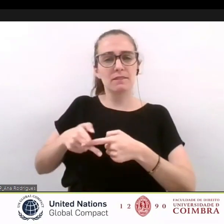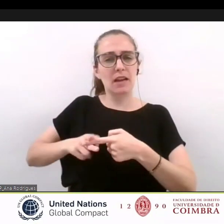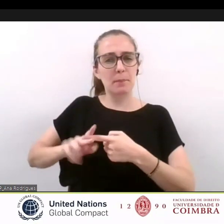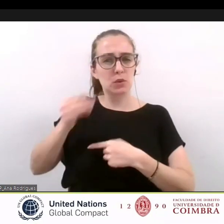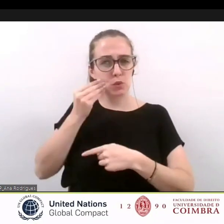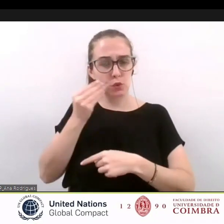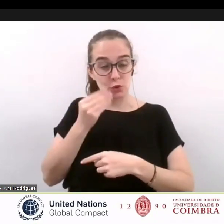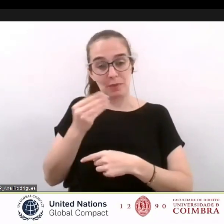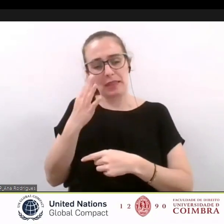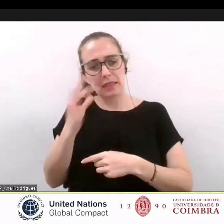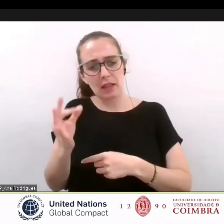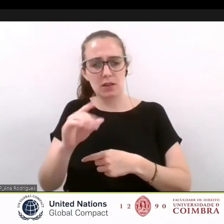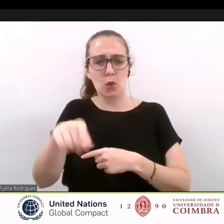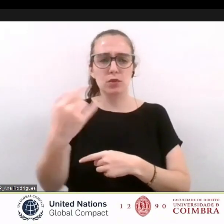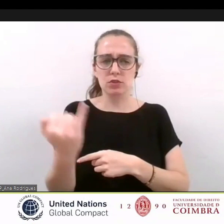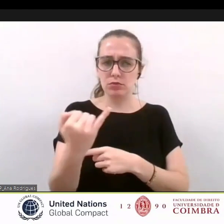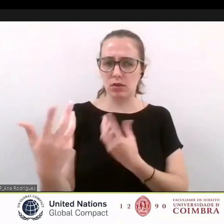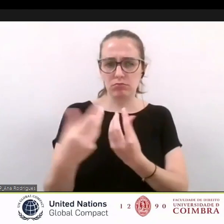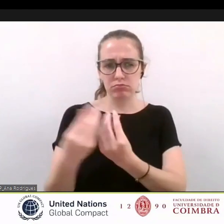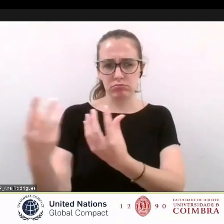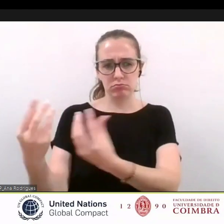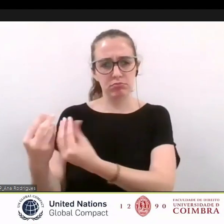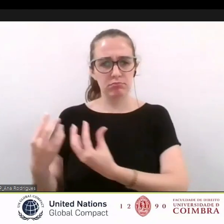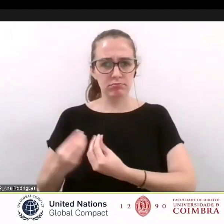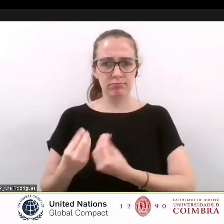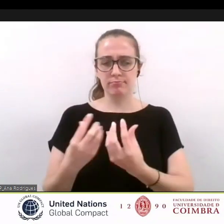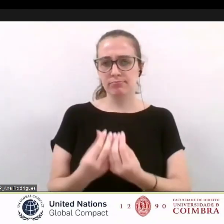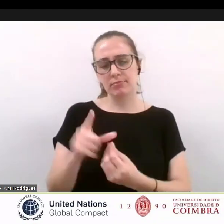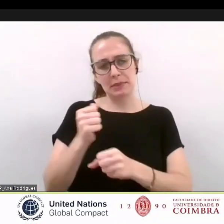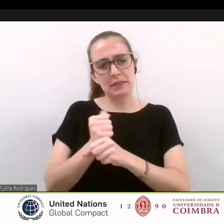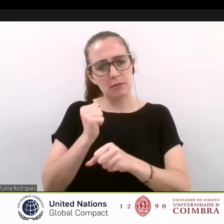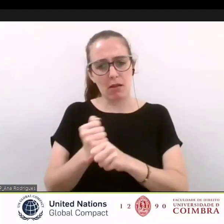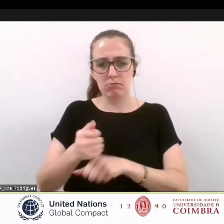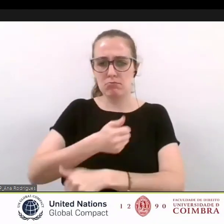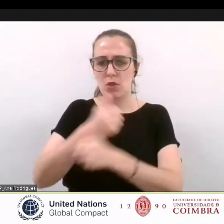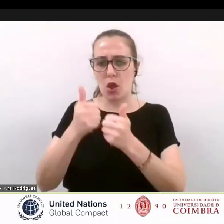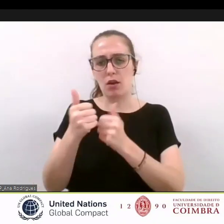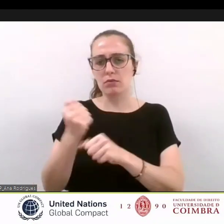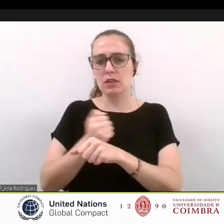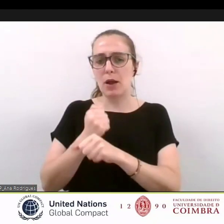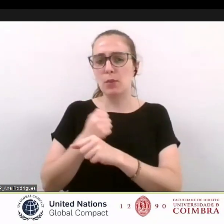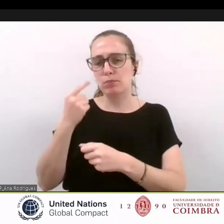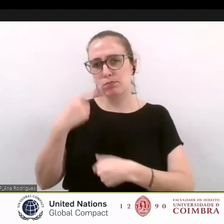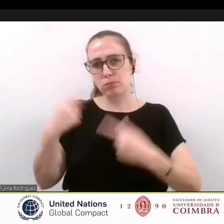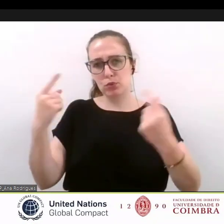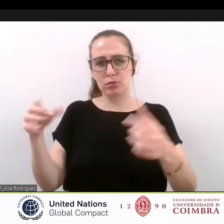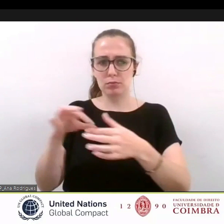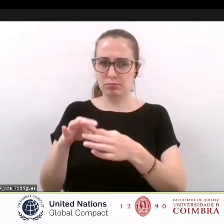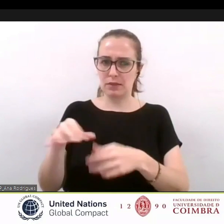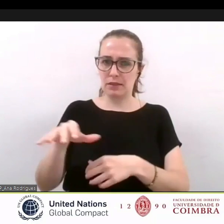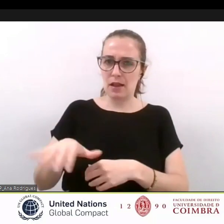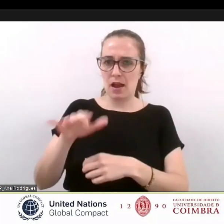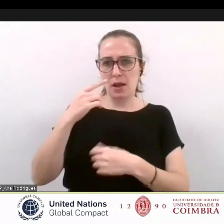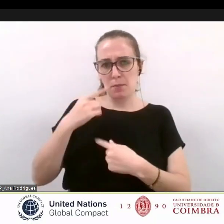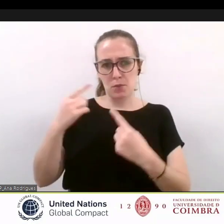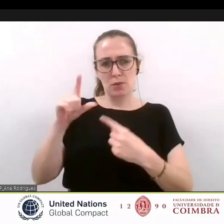criar sinergias para potenciar aqui a atuação pública através das políticas públicas, através da